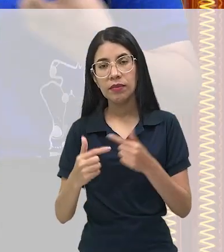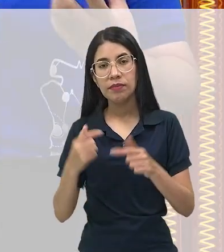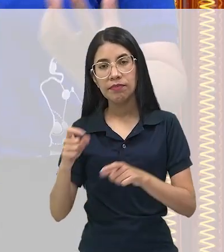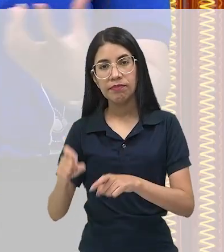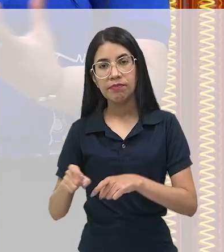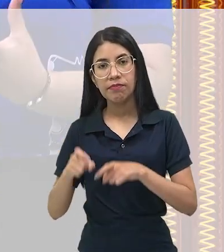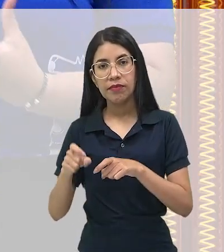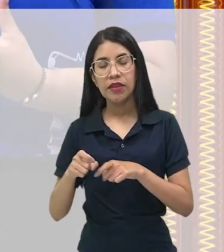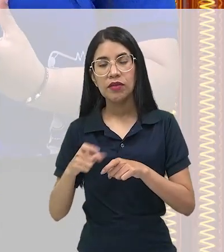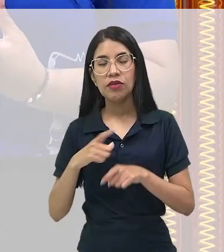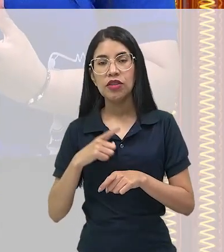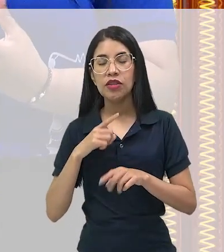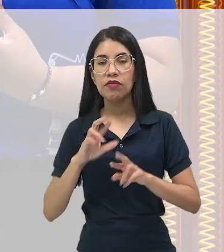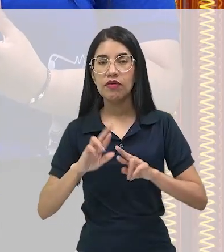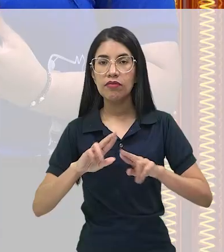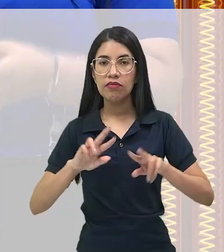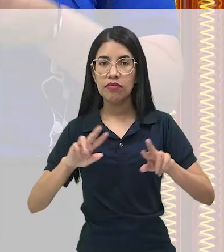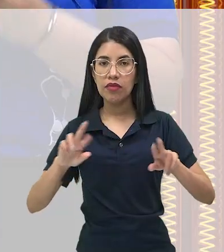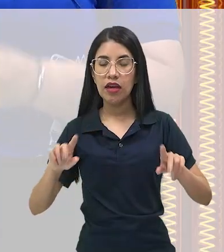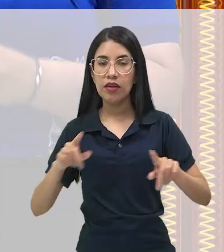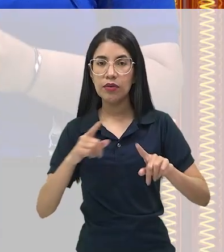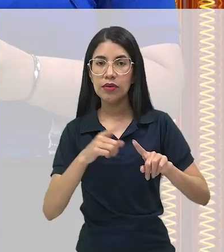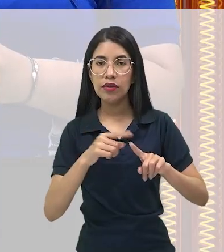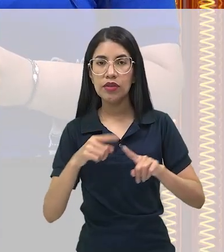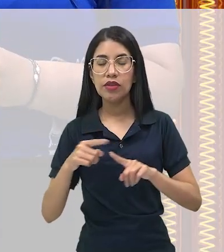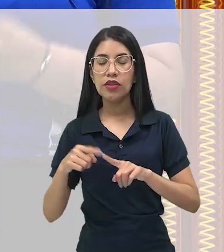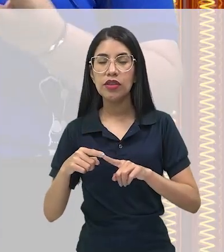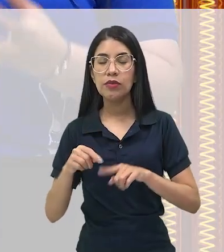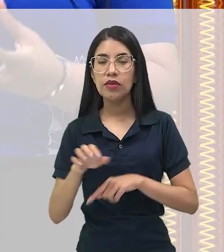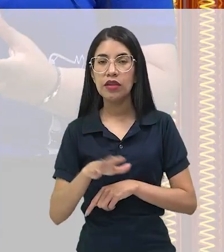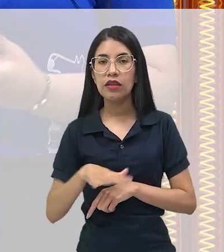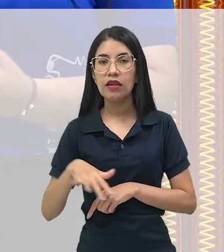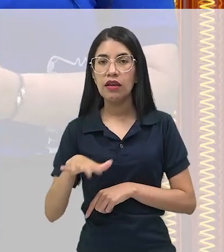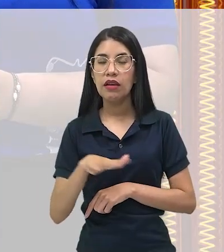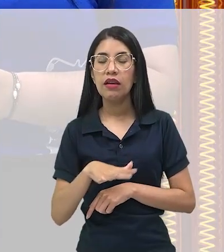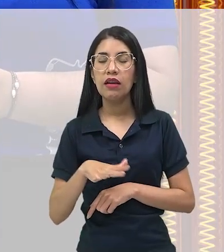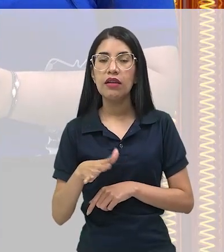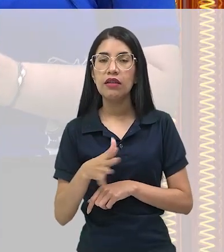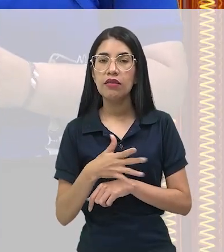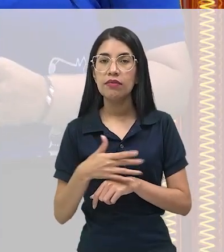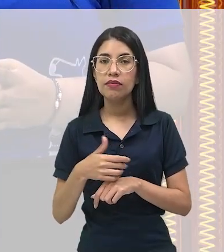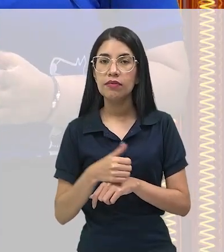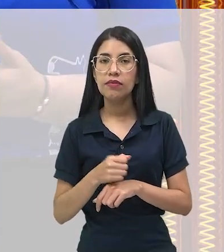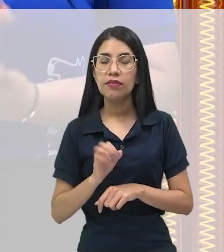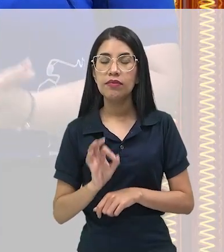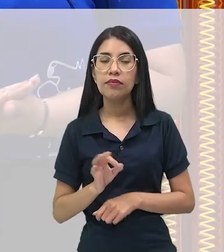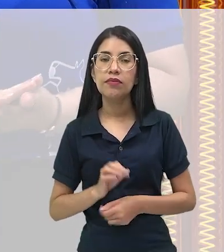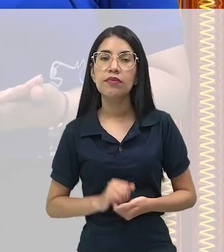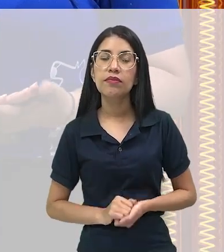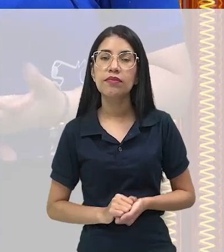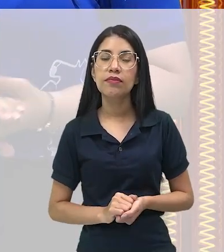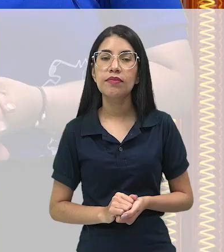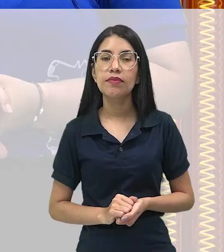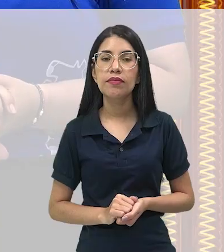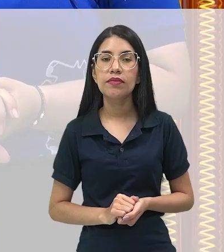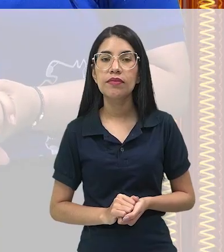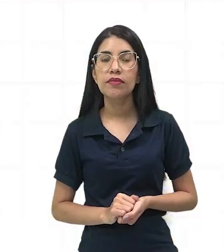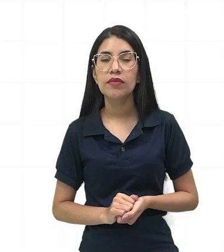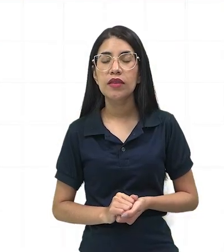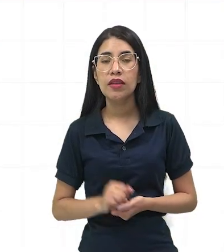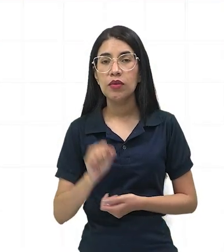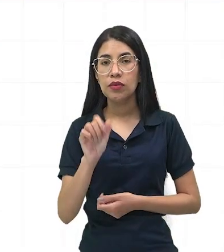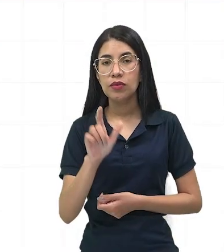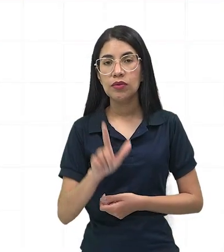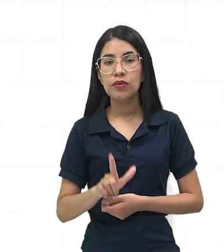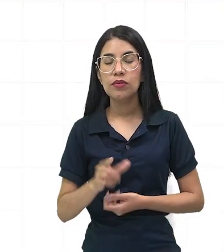muito diverso o universo da região das colônias do centro. Por fim, a gente chega nas colônias do